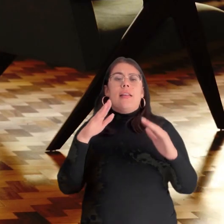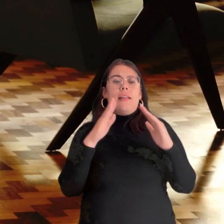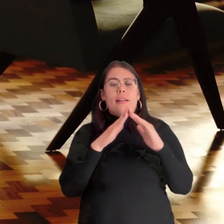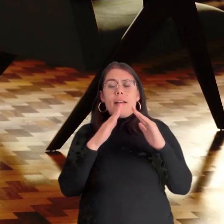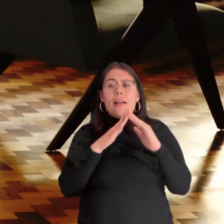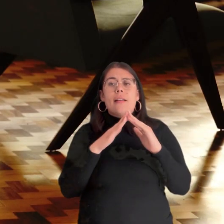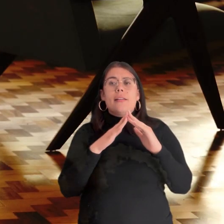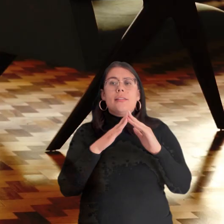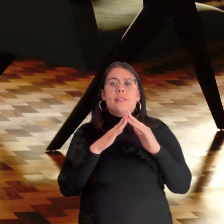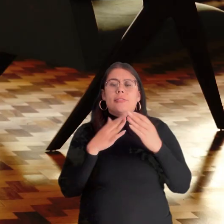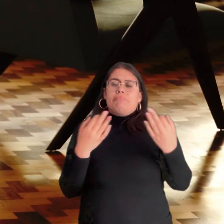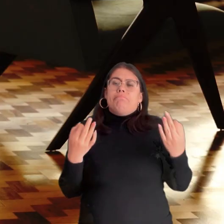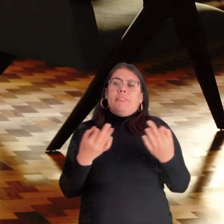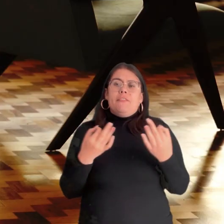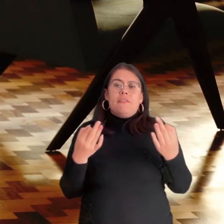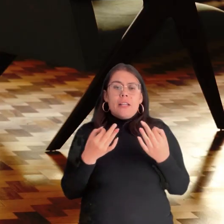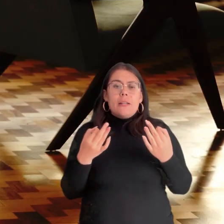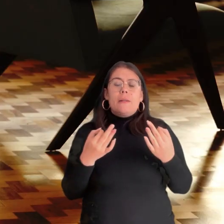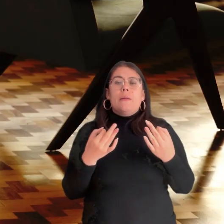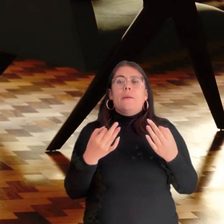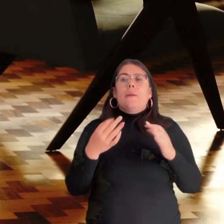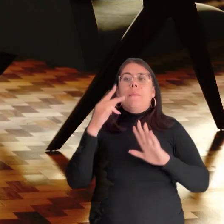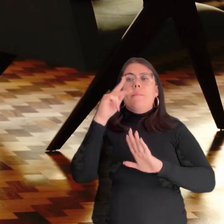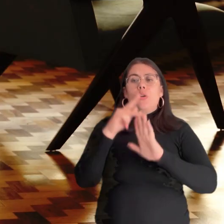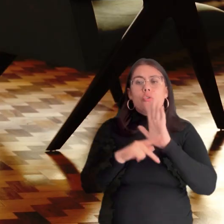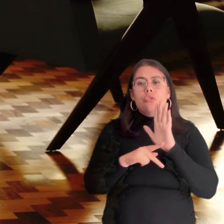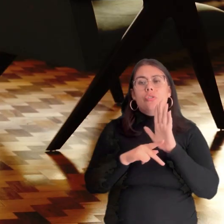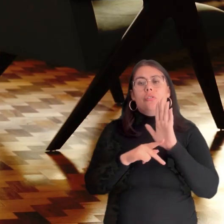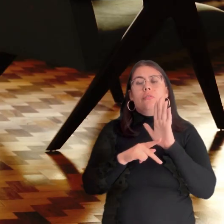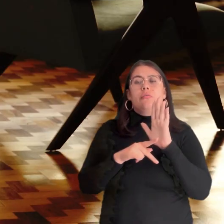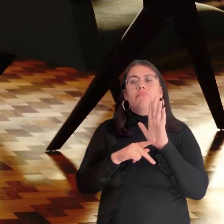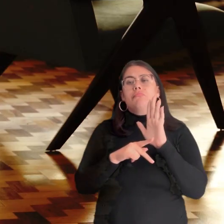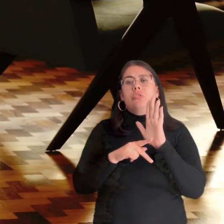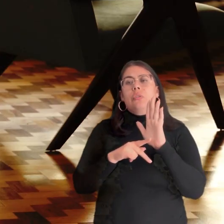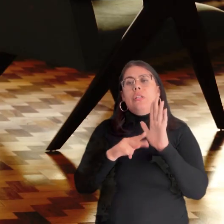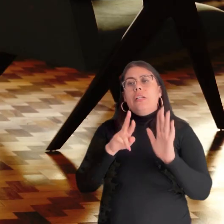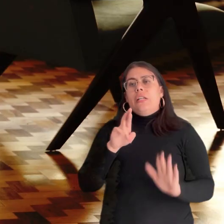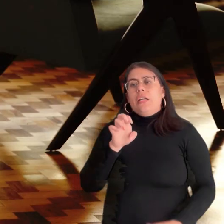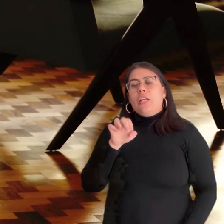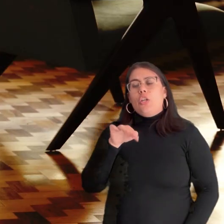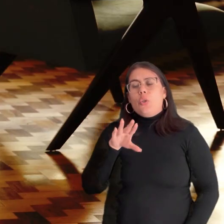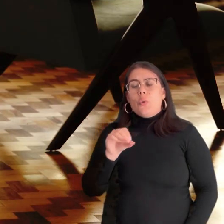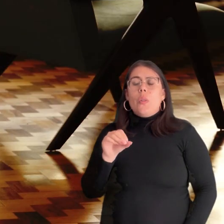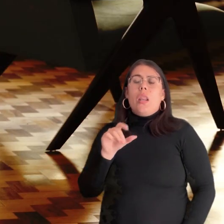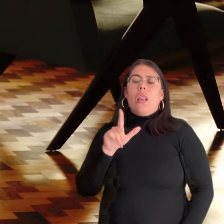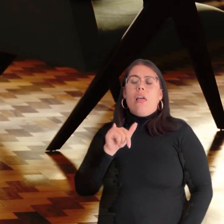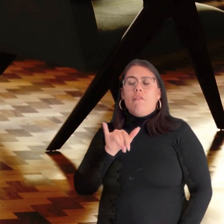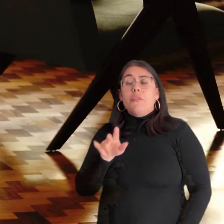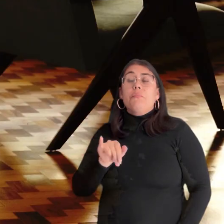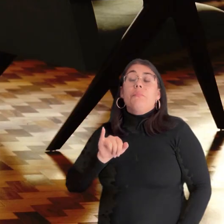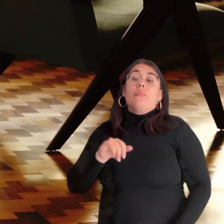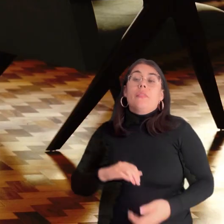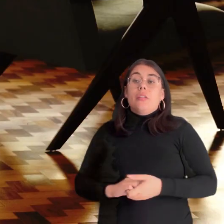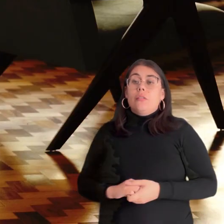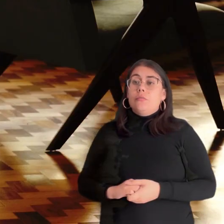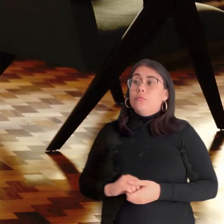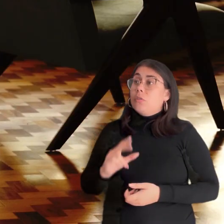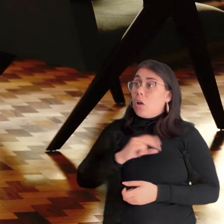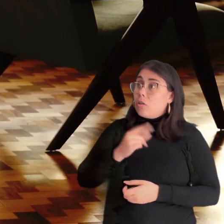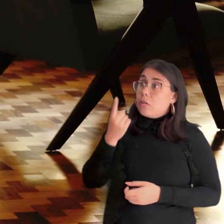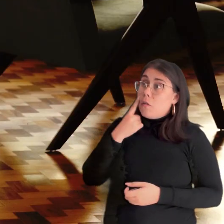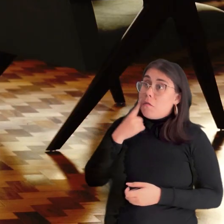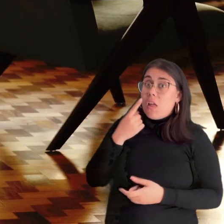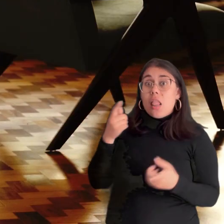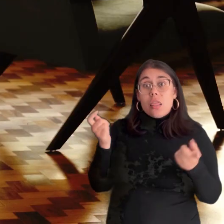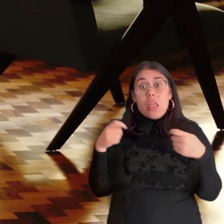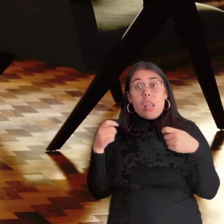Leve. Nossa, então, vê lá, o que você acha? Fui lá e era uma outra